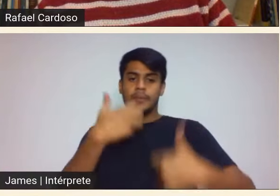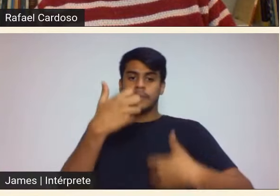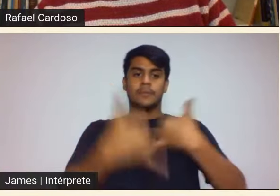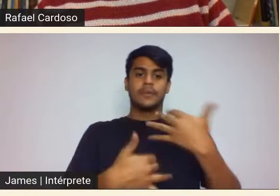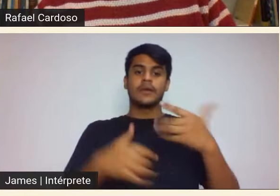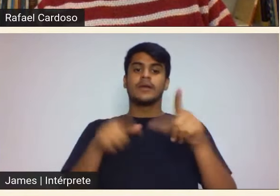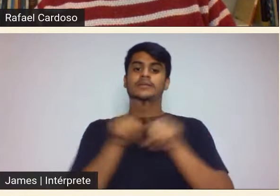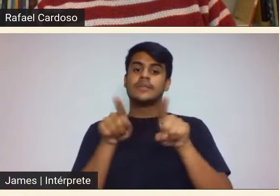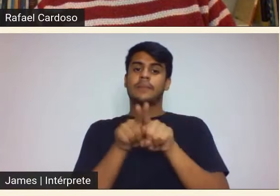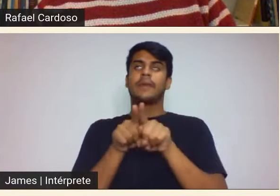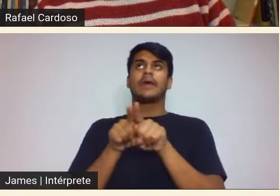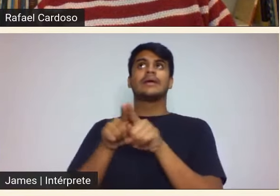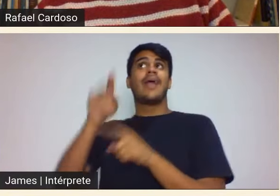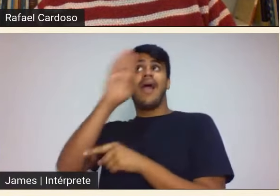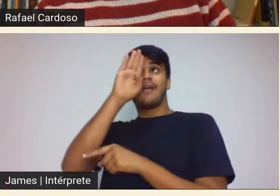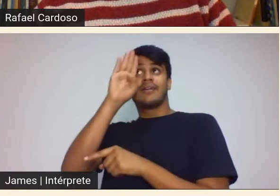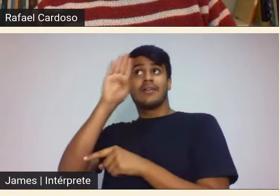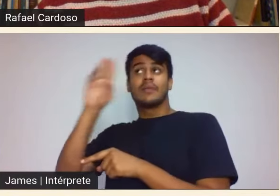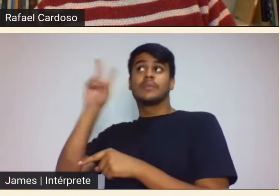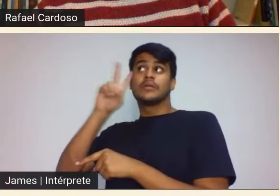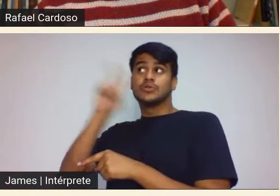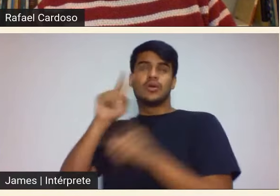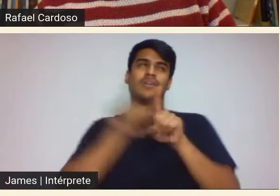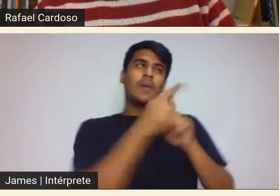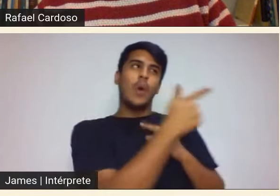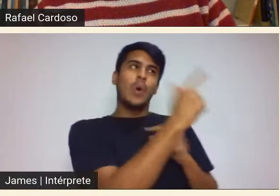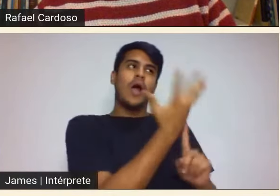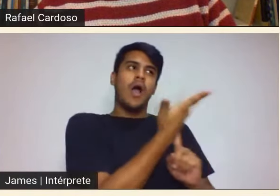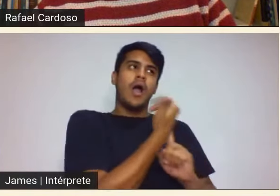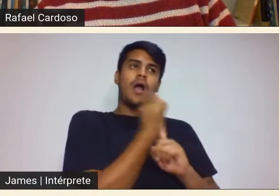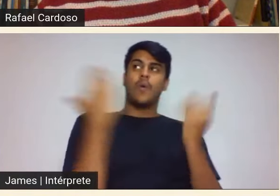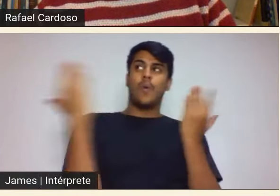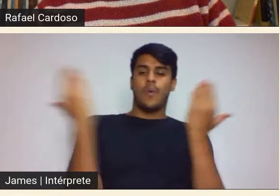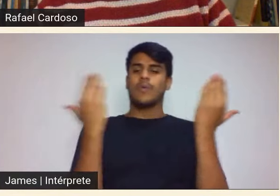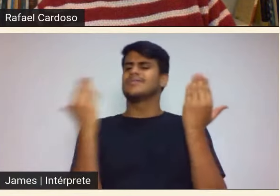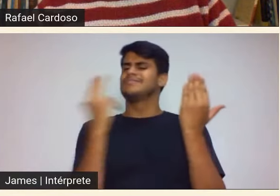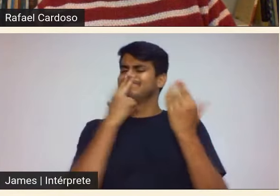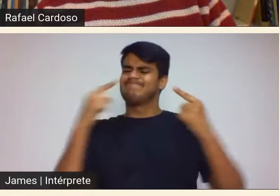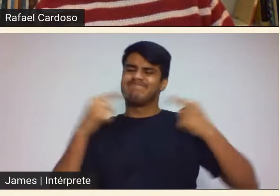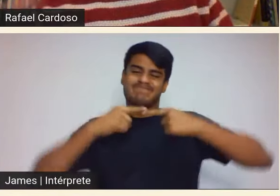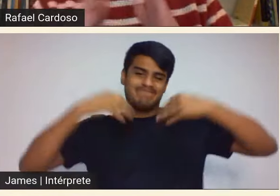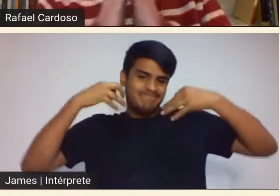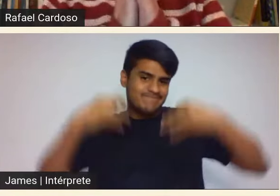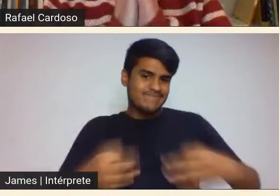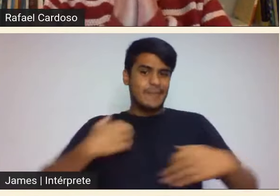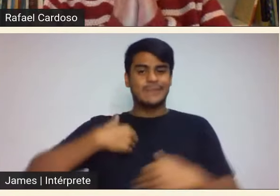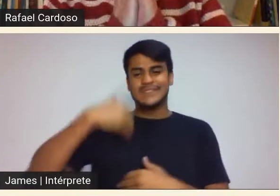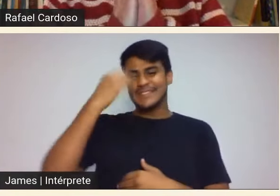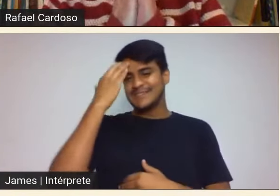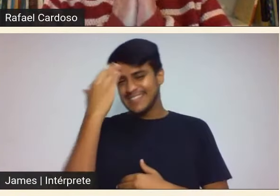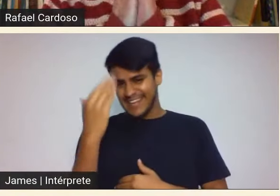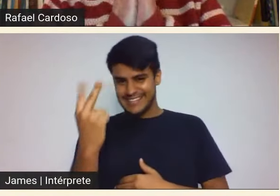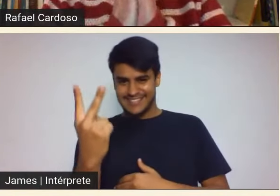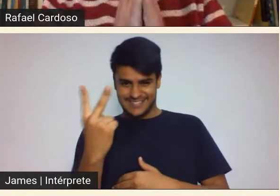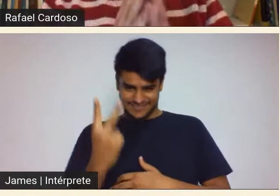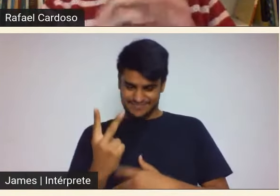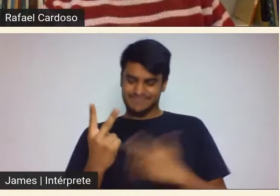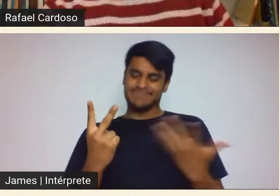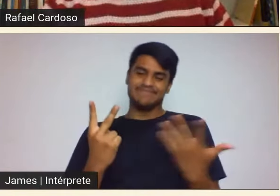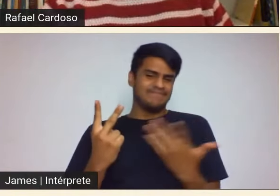acadêmica junto com outra estética artística, e eu acho que deu certo demais. Muito obrigada a vocês dois, foi uma